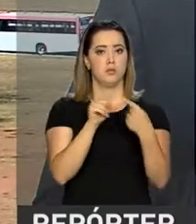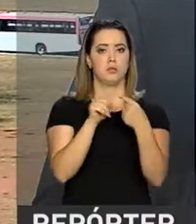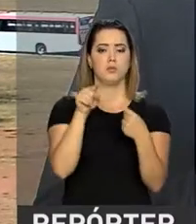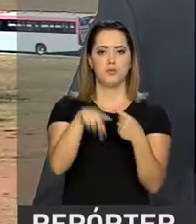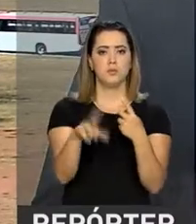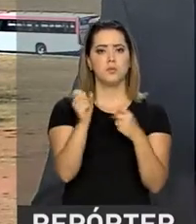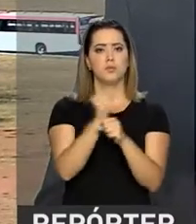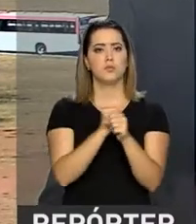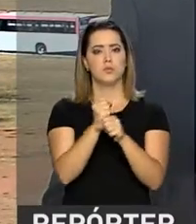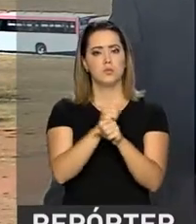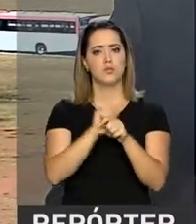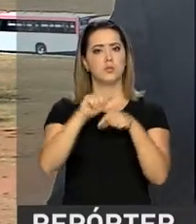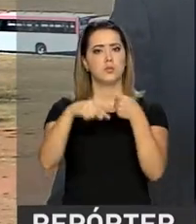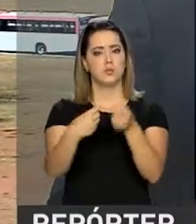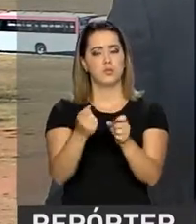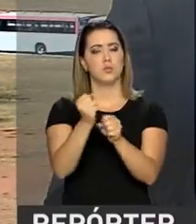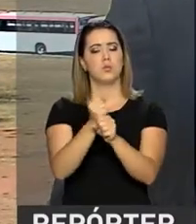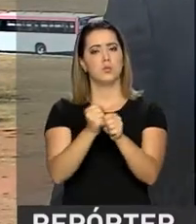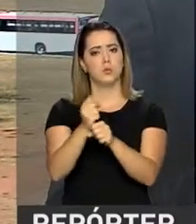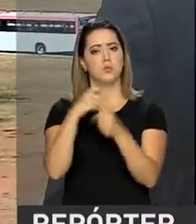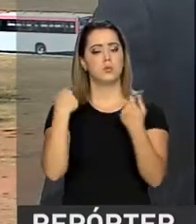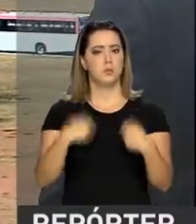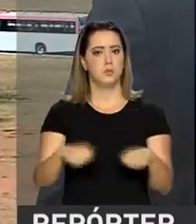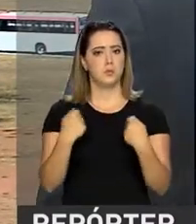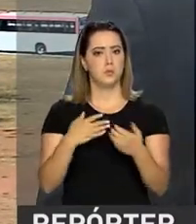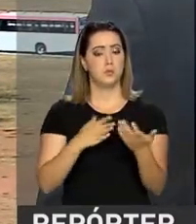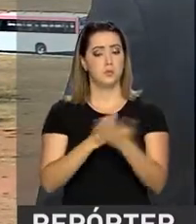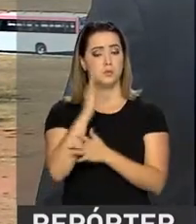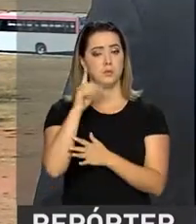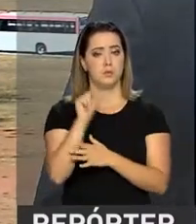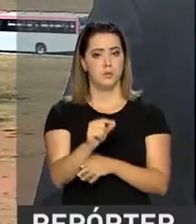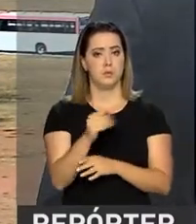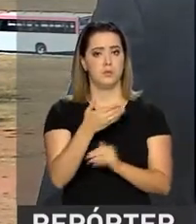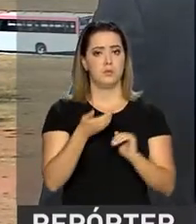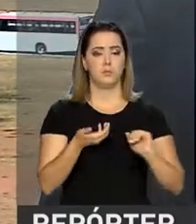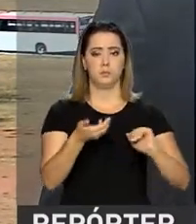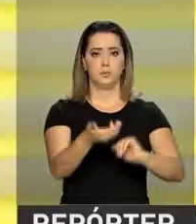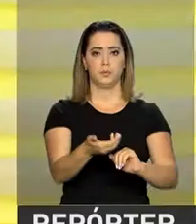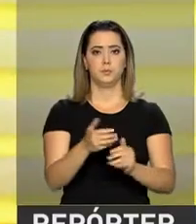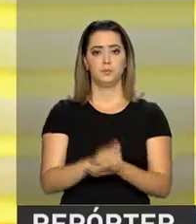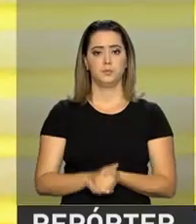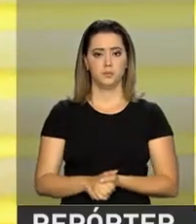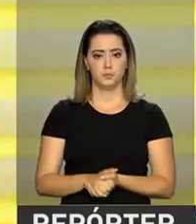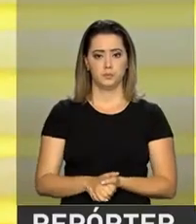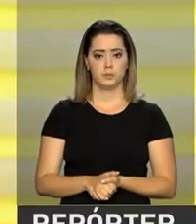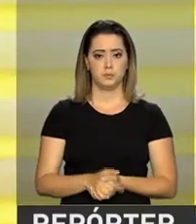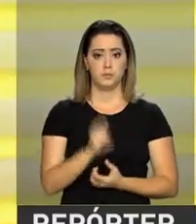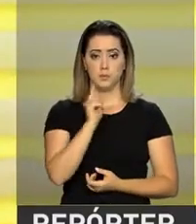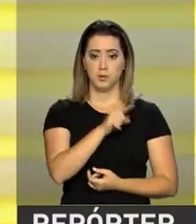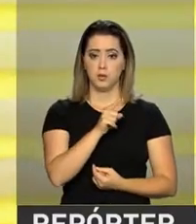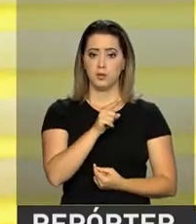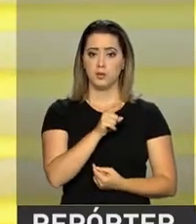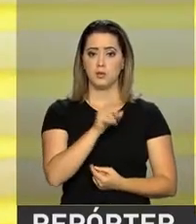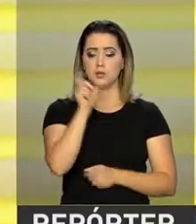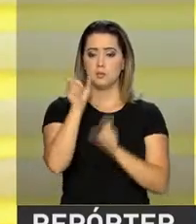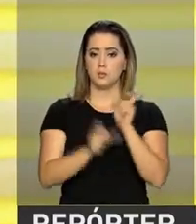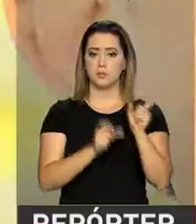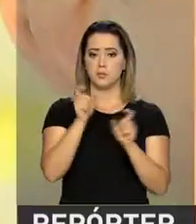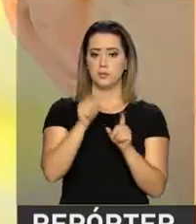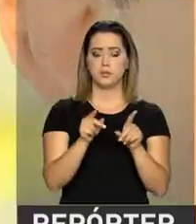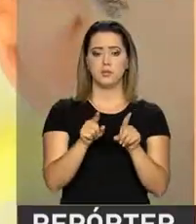este e para o próximo ano precisa ser aprovada pelo congresso nacional para este especialista em governança